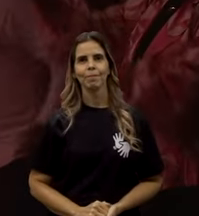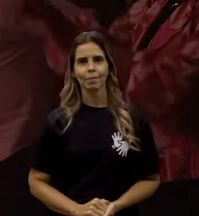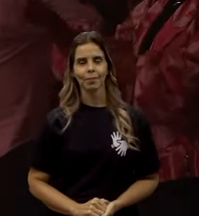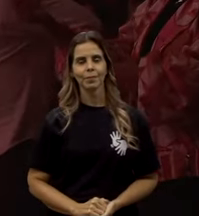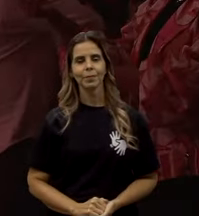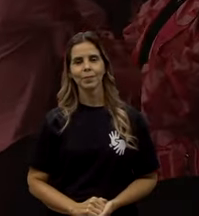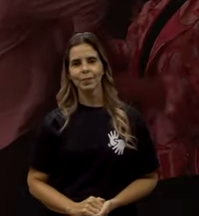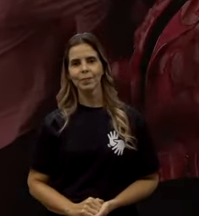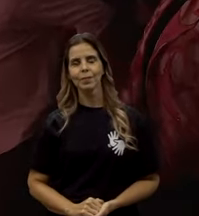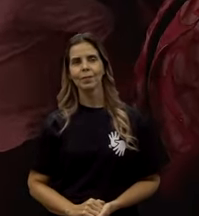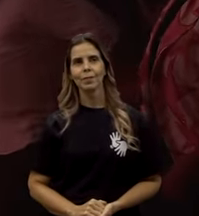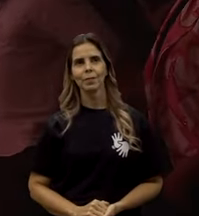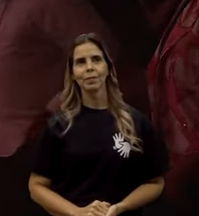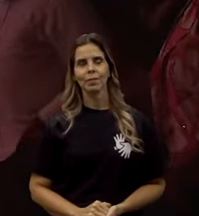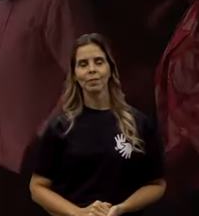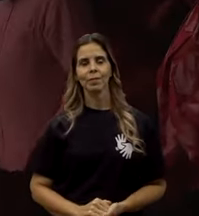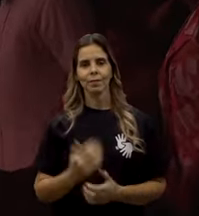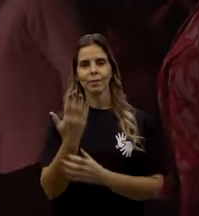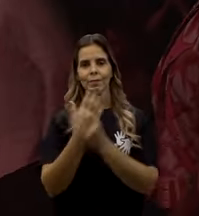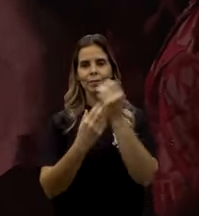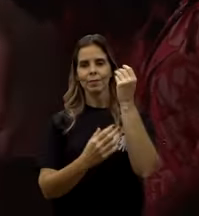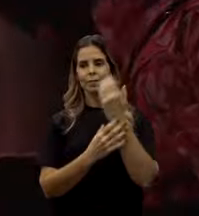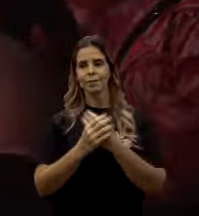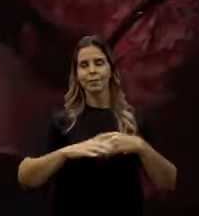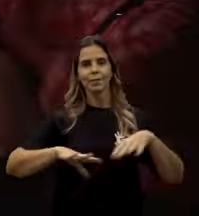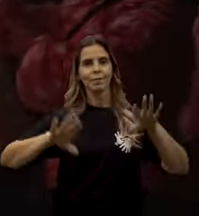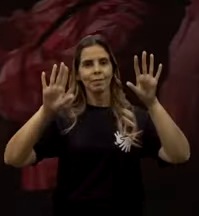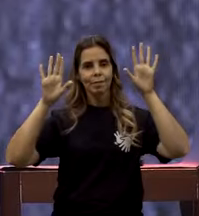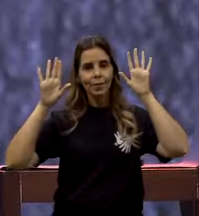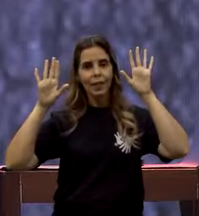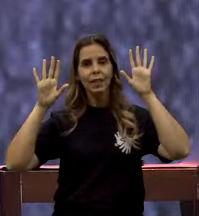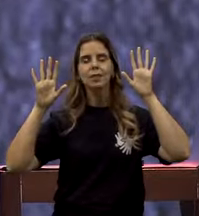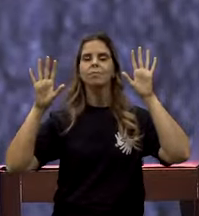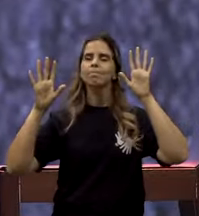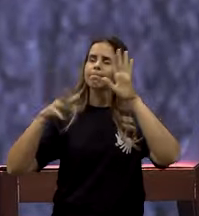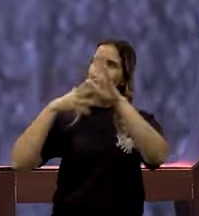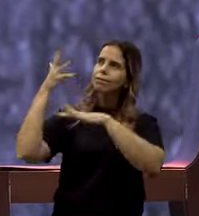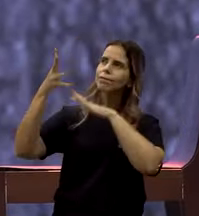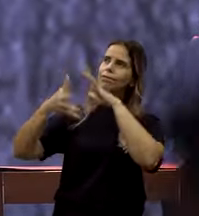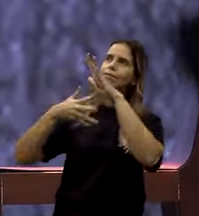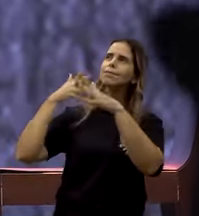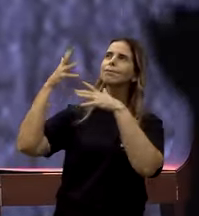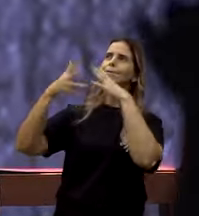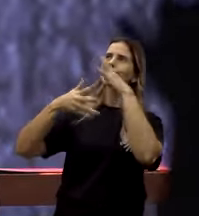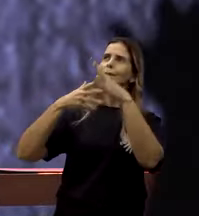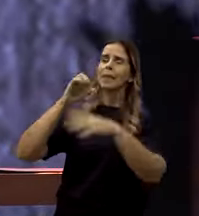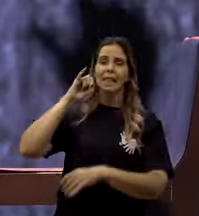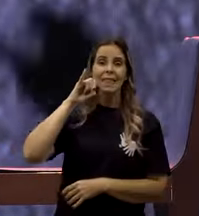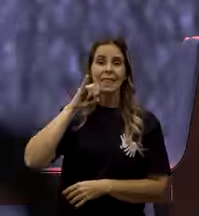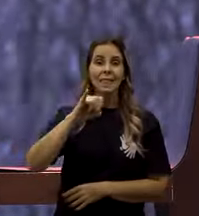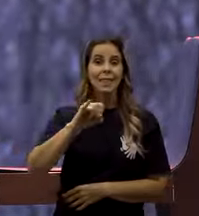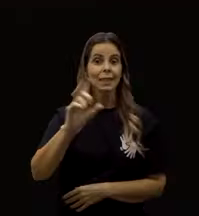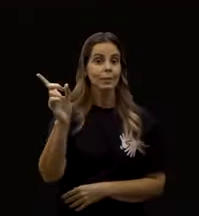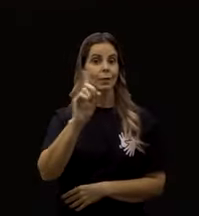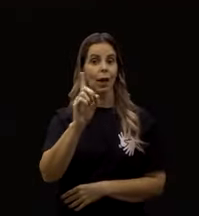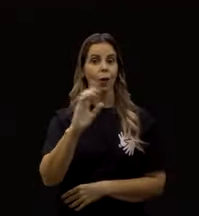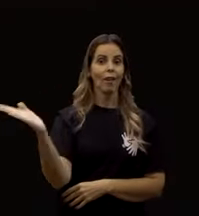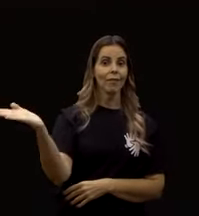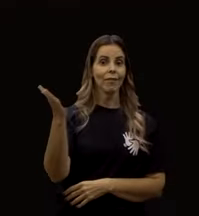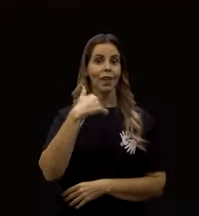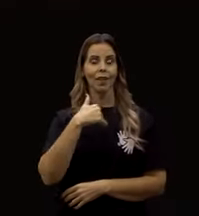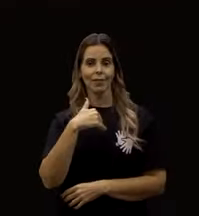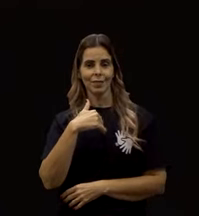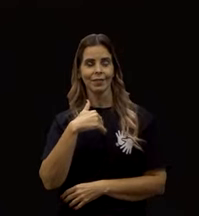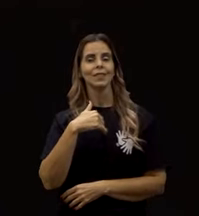ô alguém levanta dessa cadeira aí dá o grito mais alto que você puder não é si é vem não é